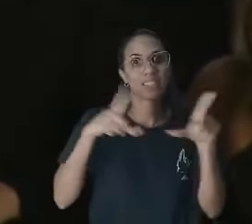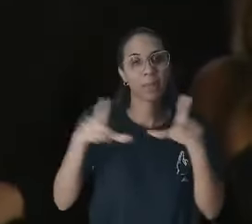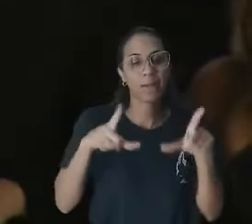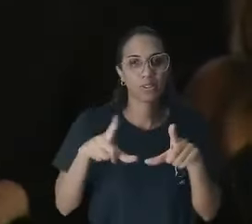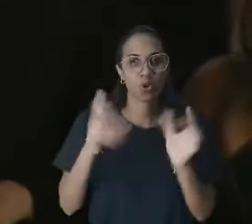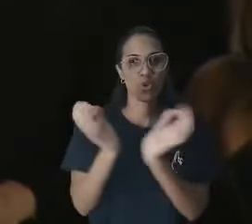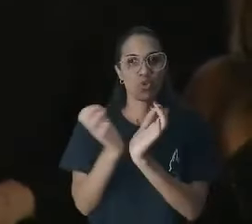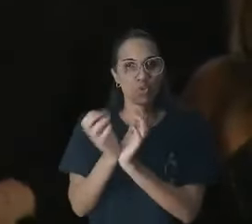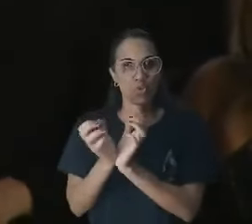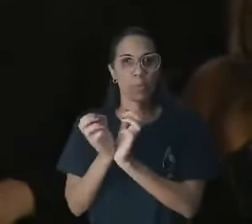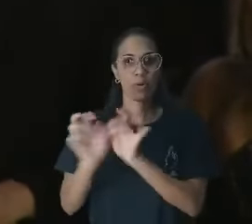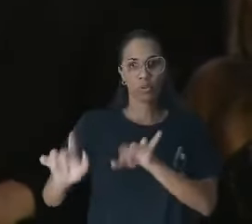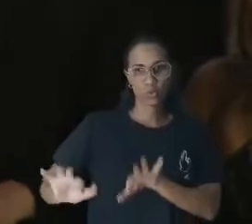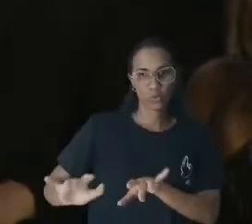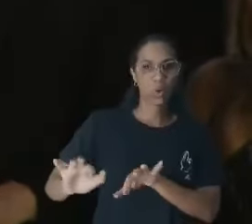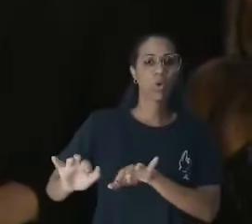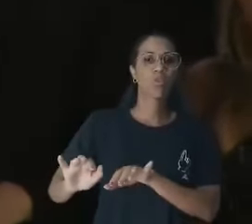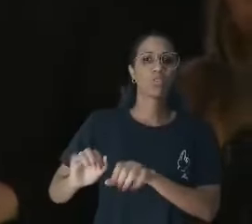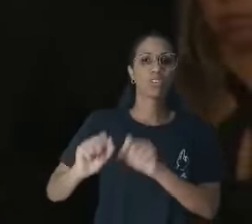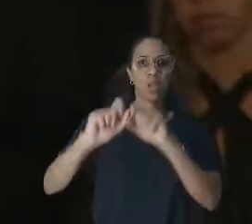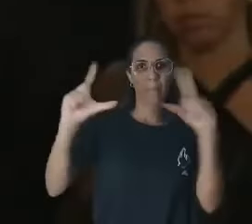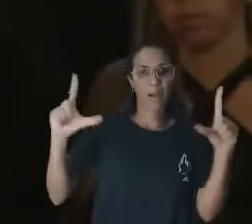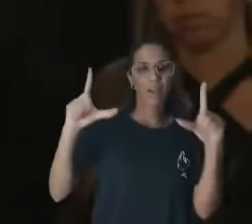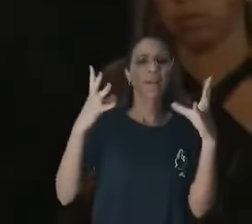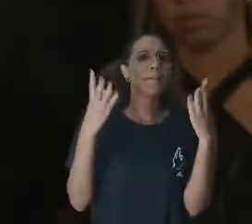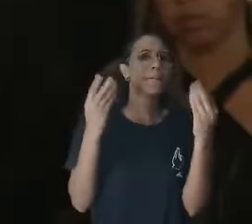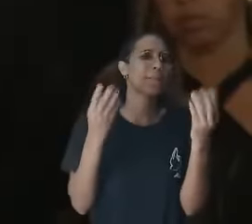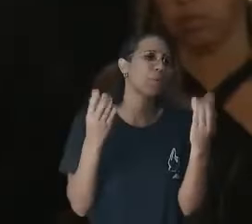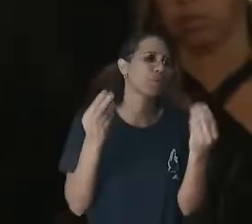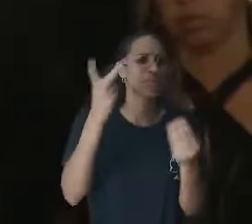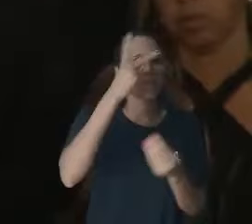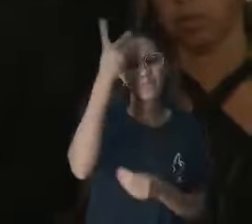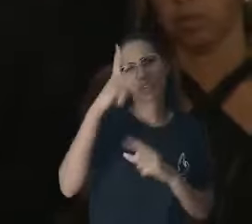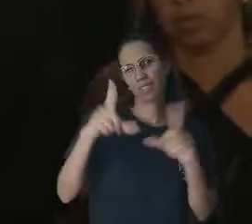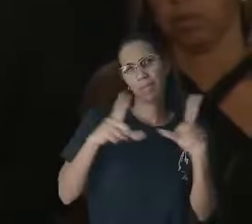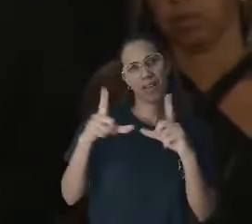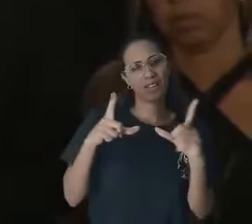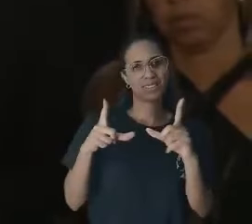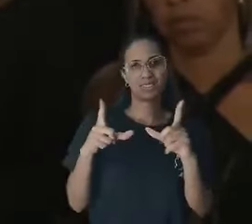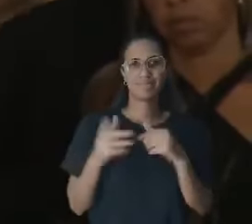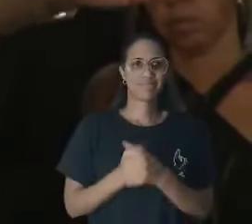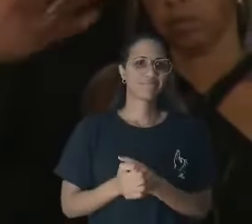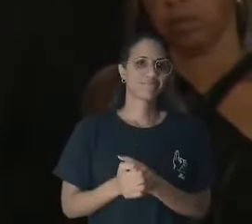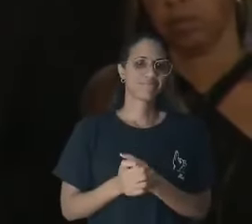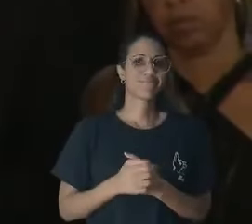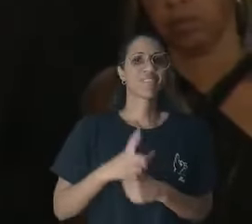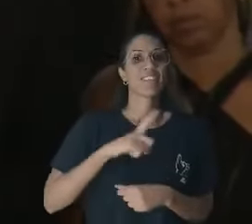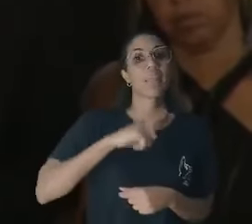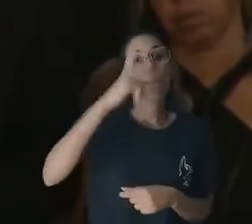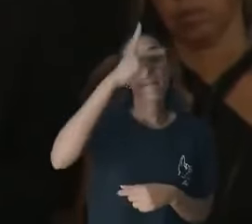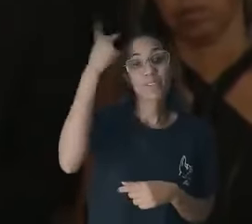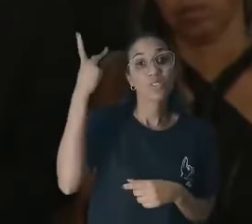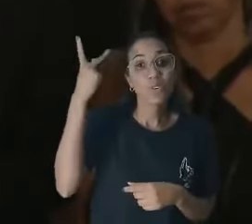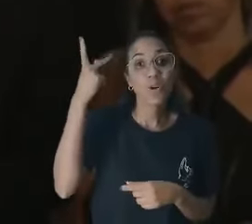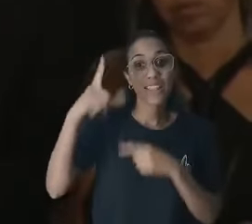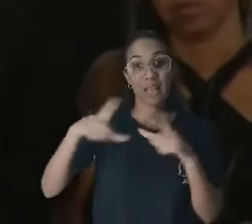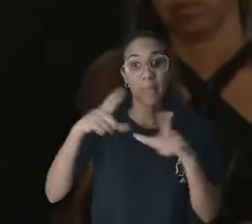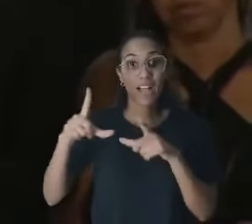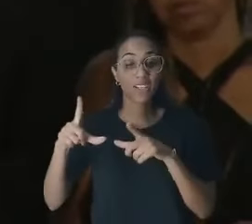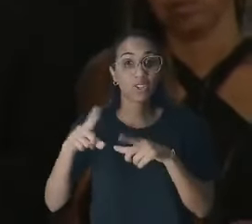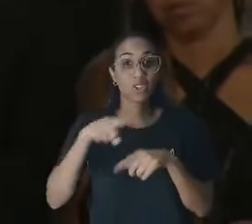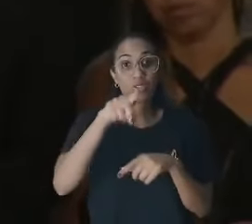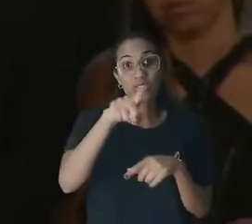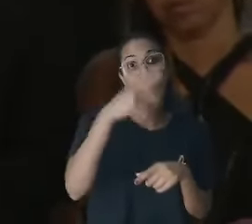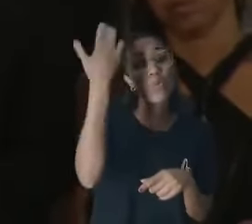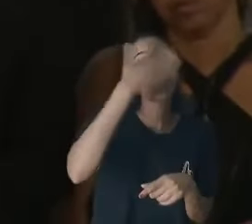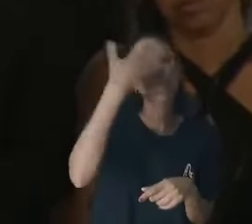equipe que está aqui atrás, tem gente envolvida que nem pisou nesse palco,